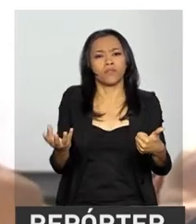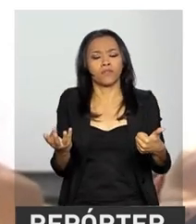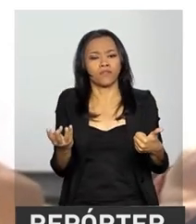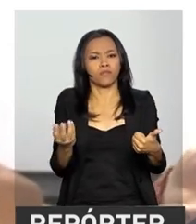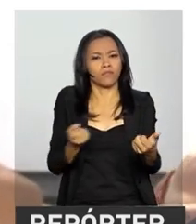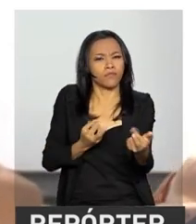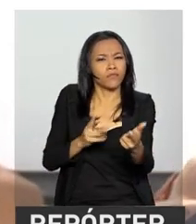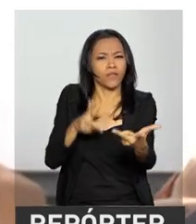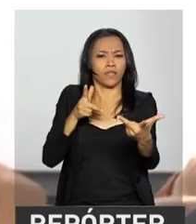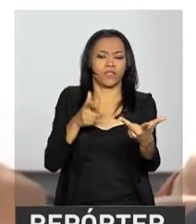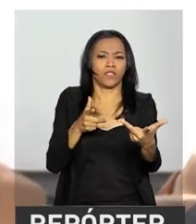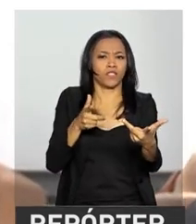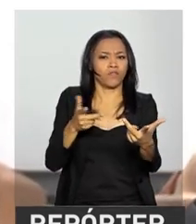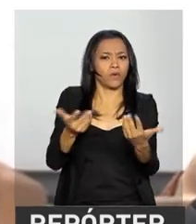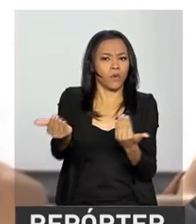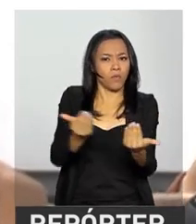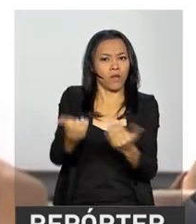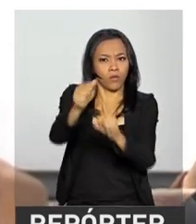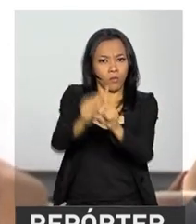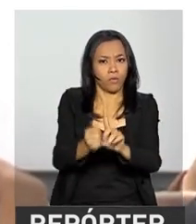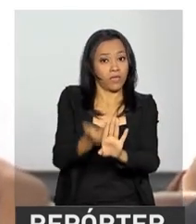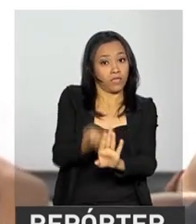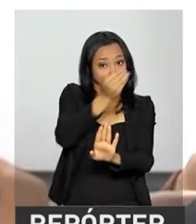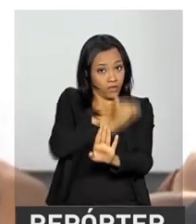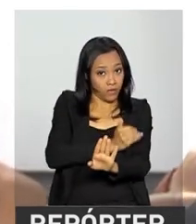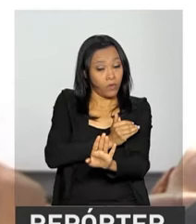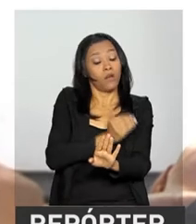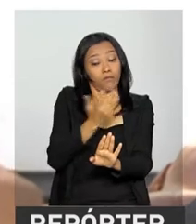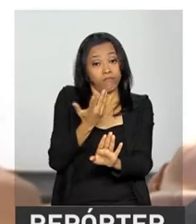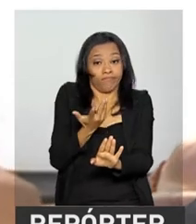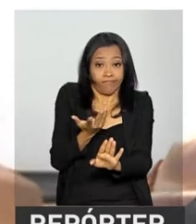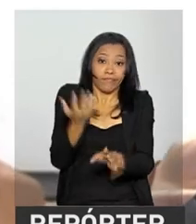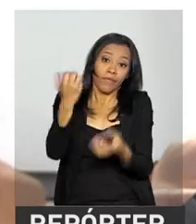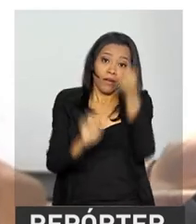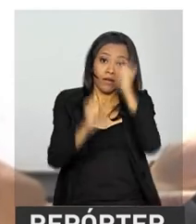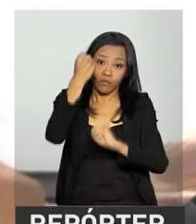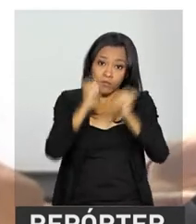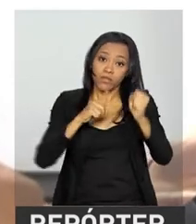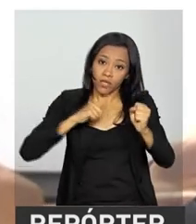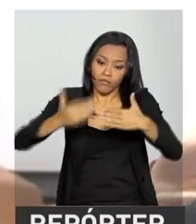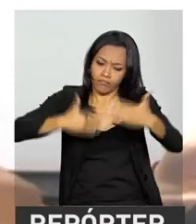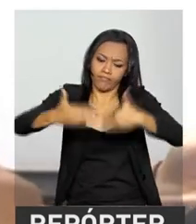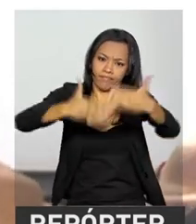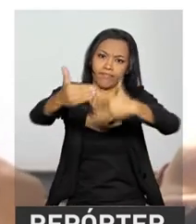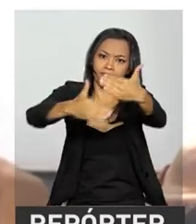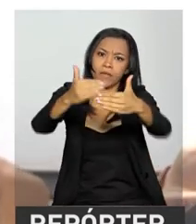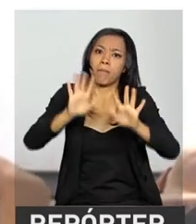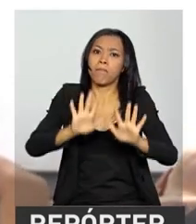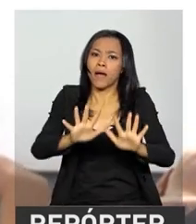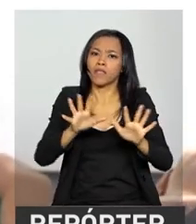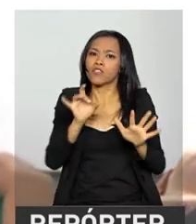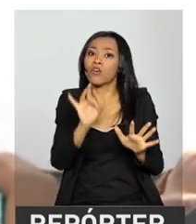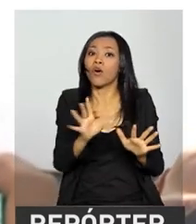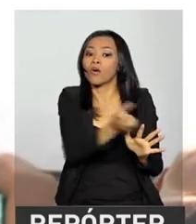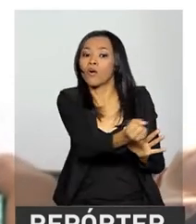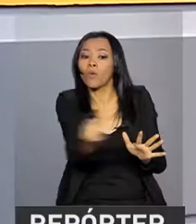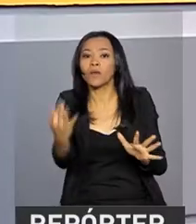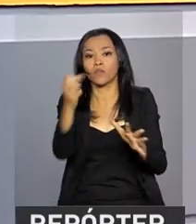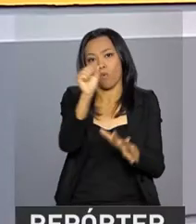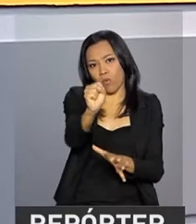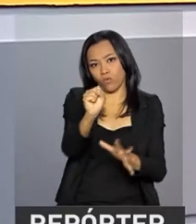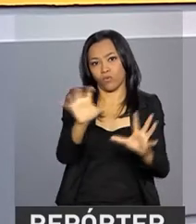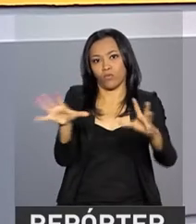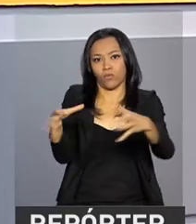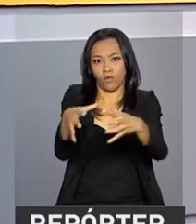foi verificado no mês anterior onde embora a indústria tenha crescido esse crescimento estava concentrado em apenas 8 atividade